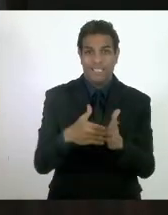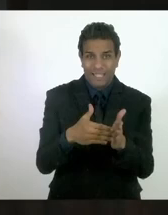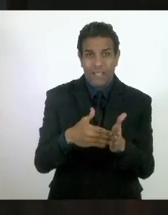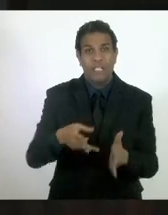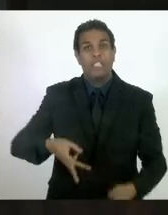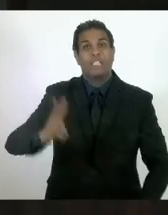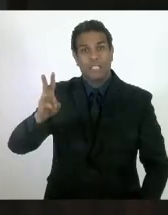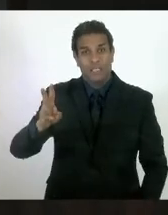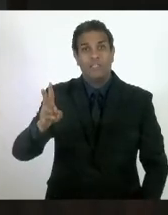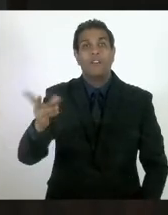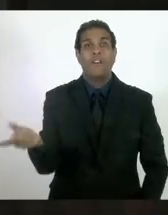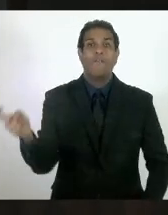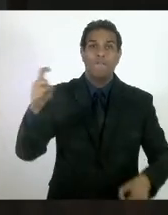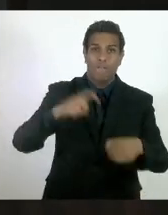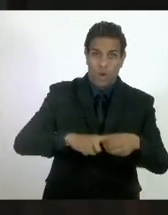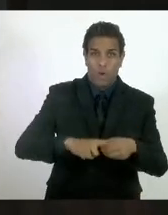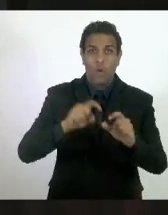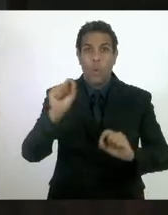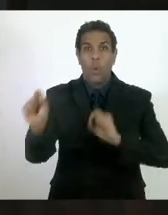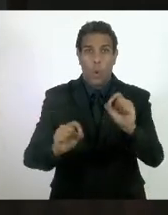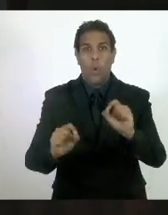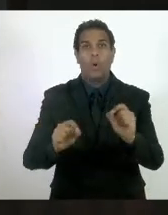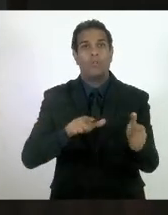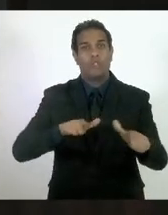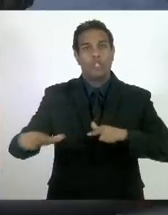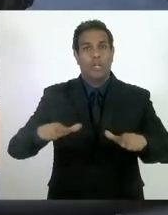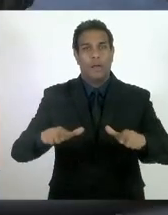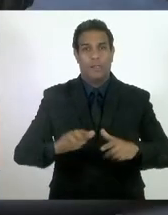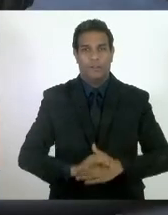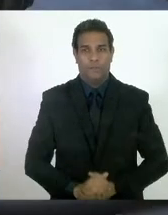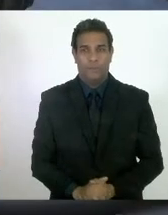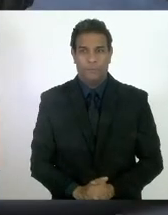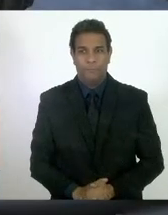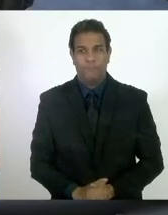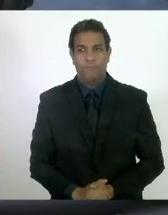15horas quando então retornaremos com os trabalhos